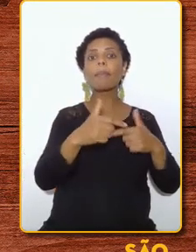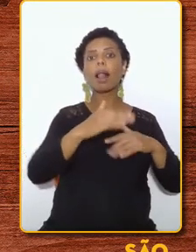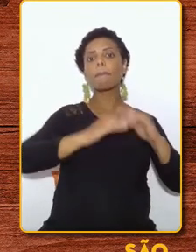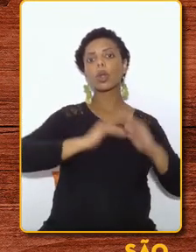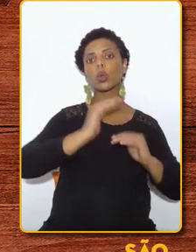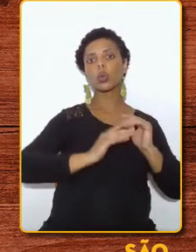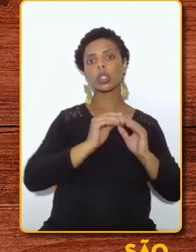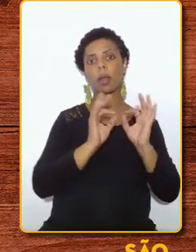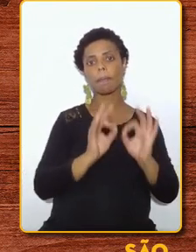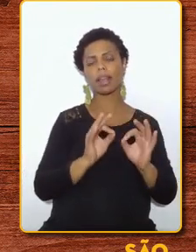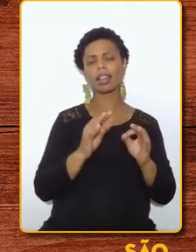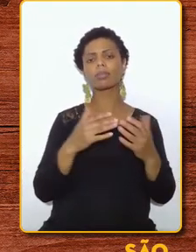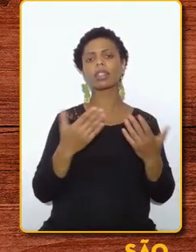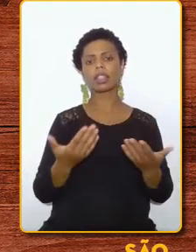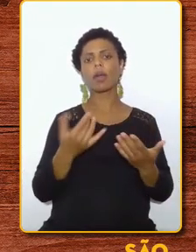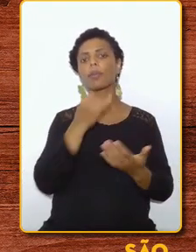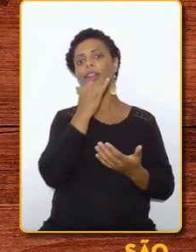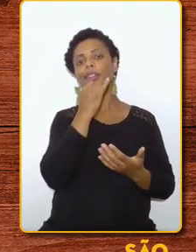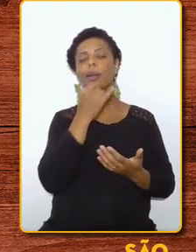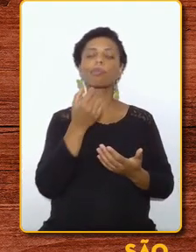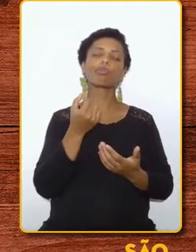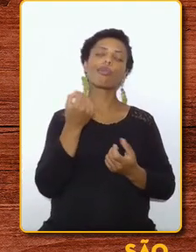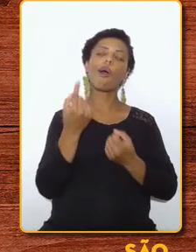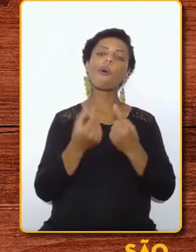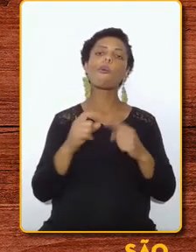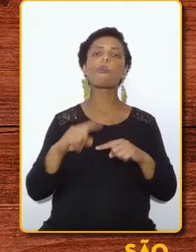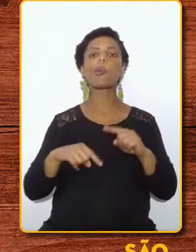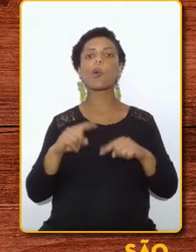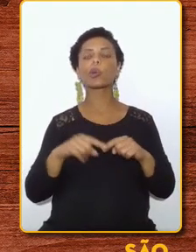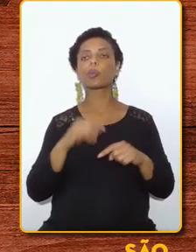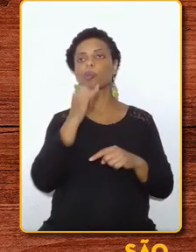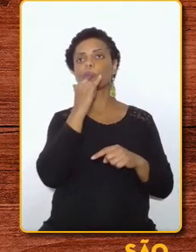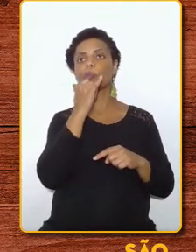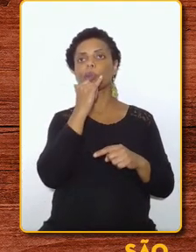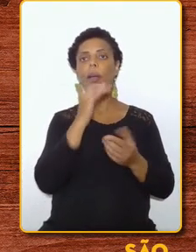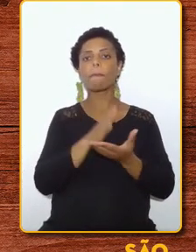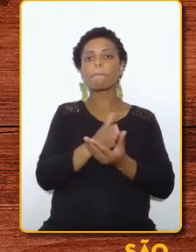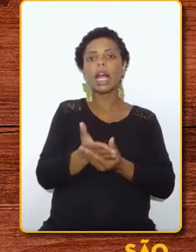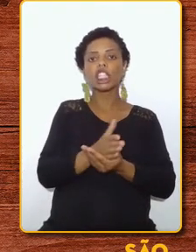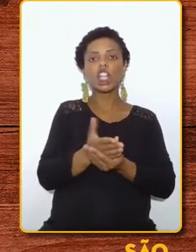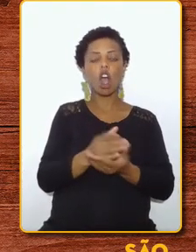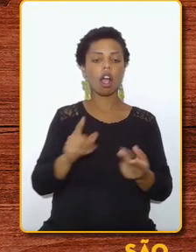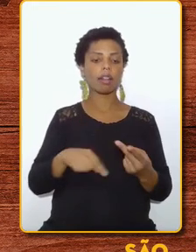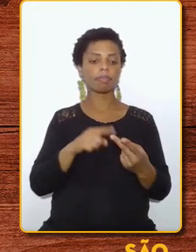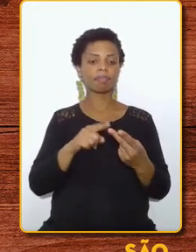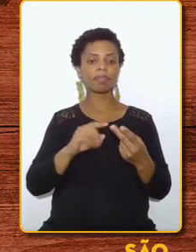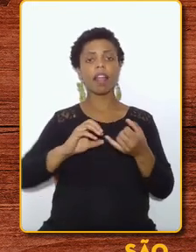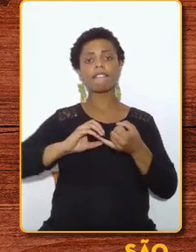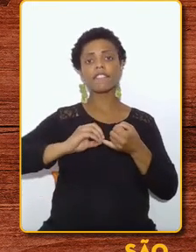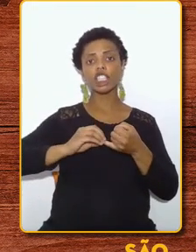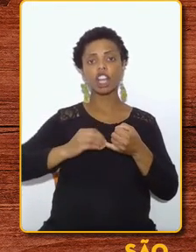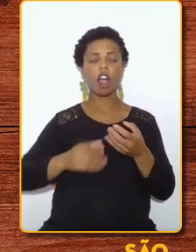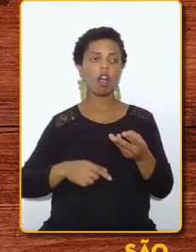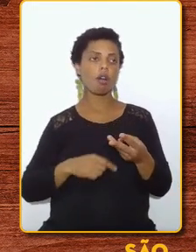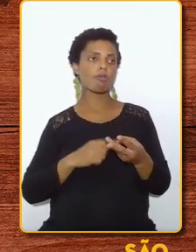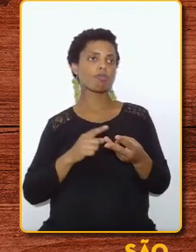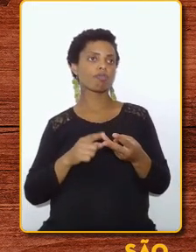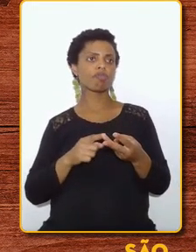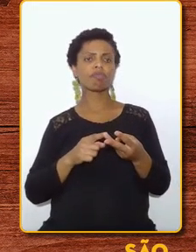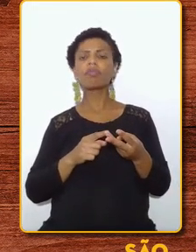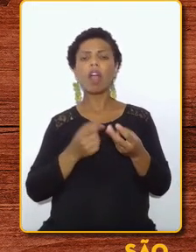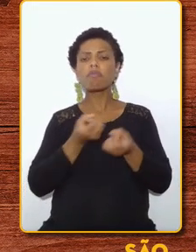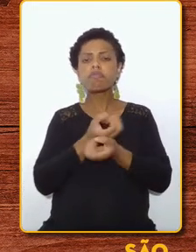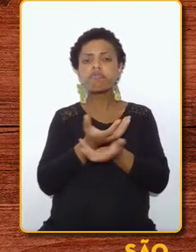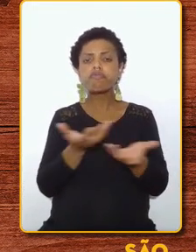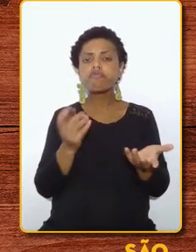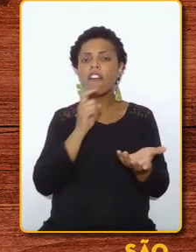exemplo, pegando alguns dos produtos, mandioca, feijão, não é? Vegetais, olha,